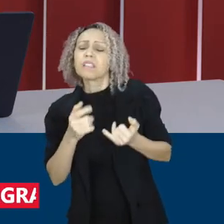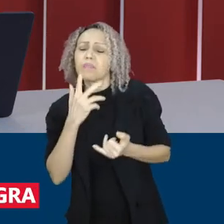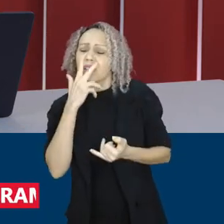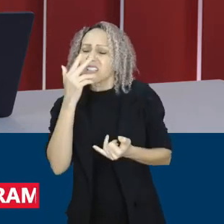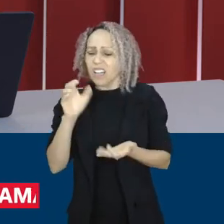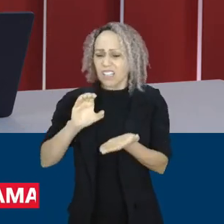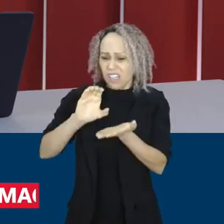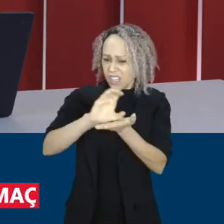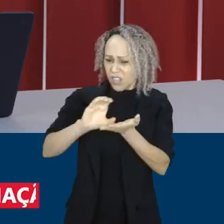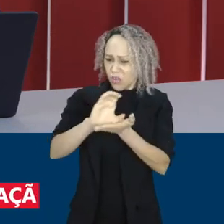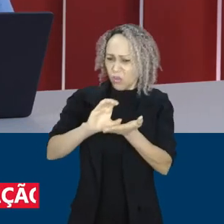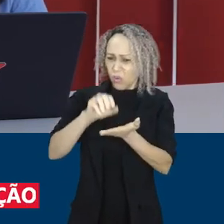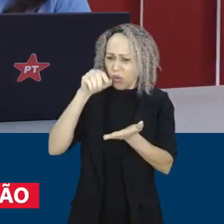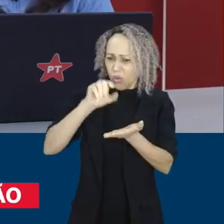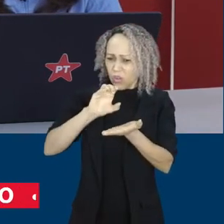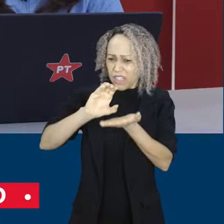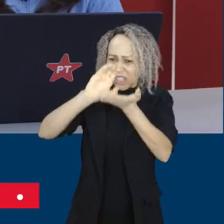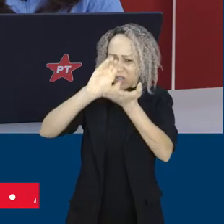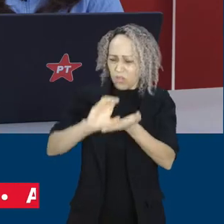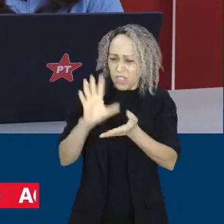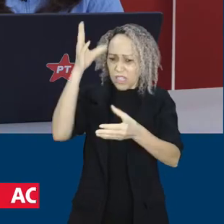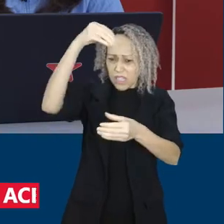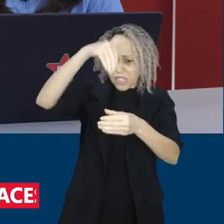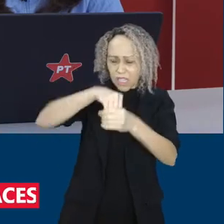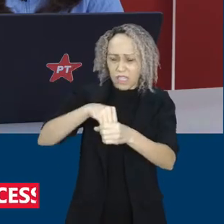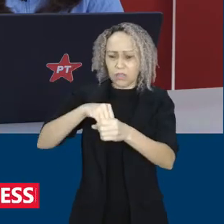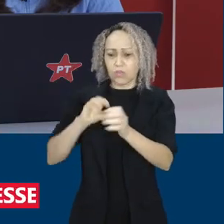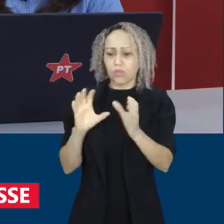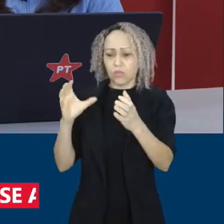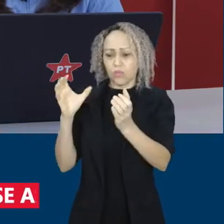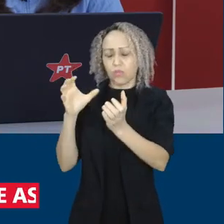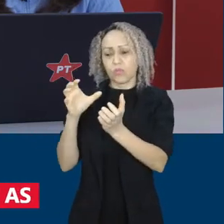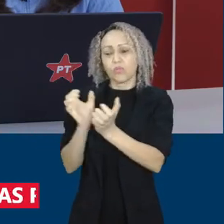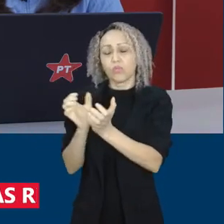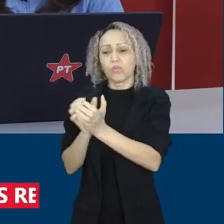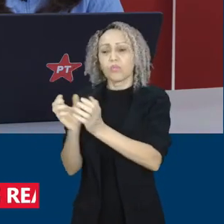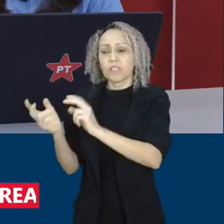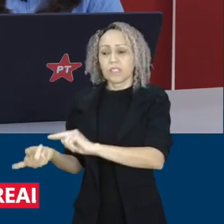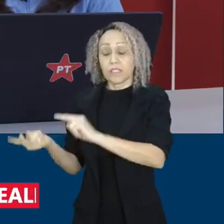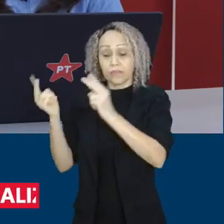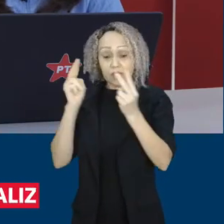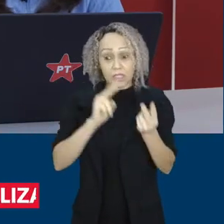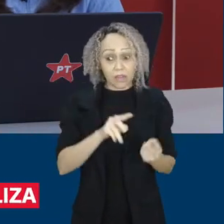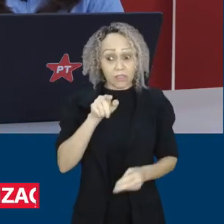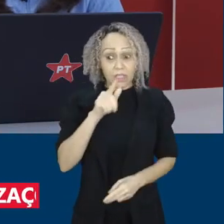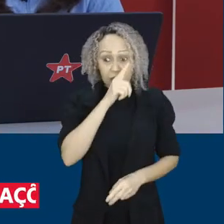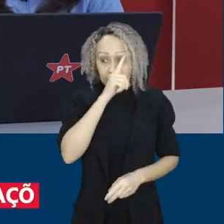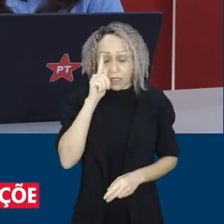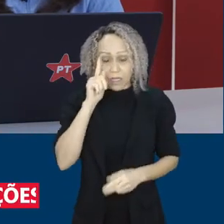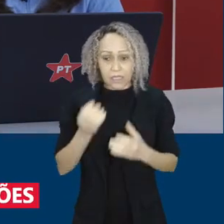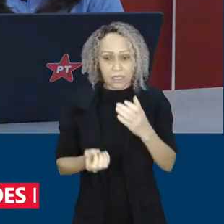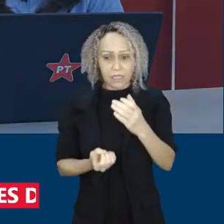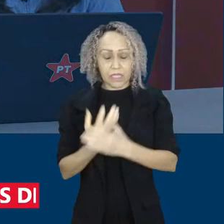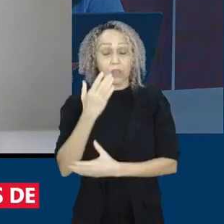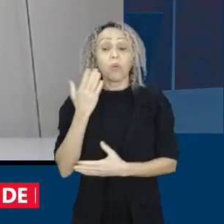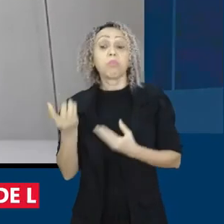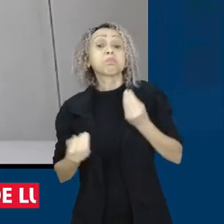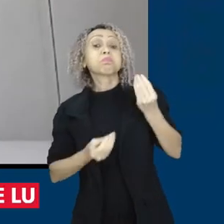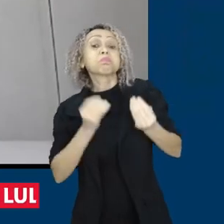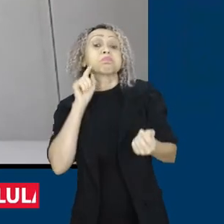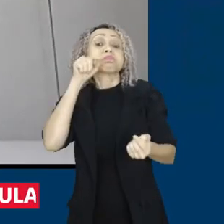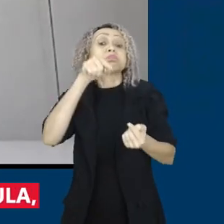de governo muito bem Amanda essa foi uma medida uma decisão muito importante